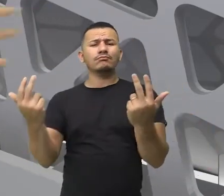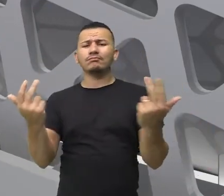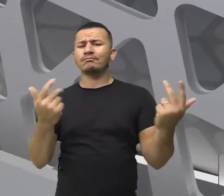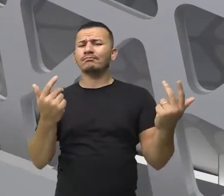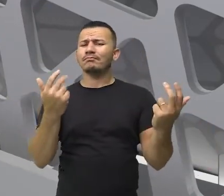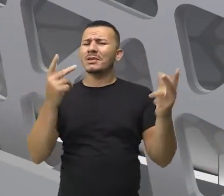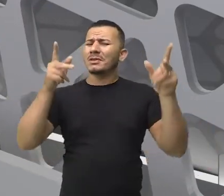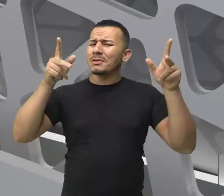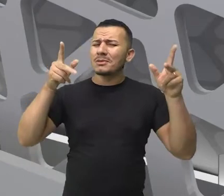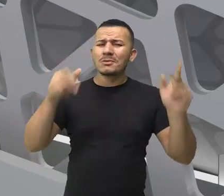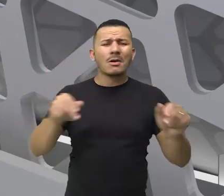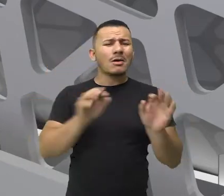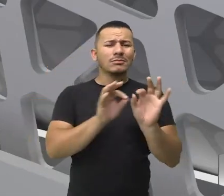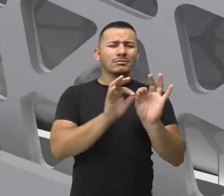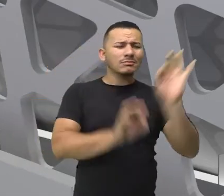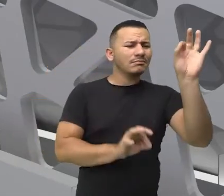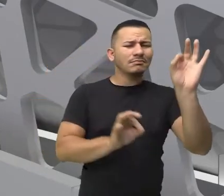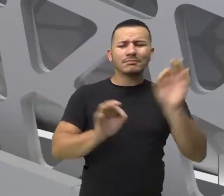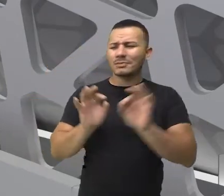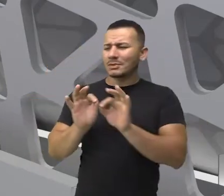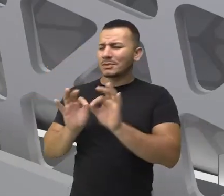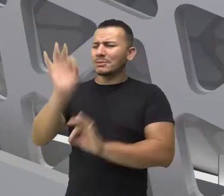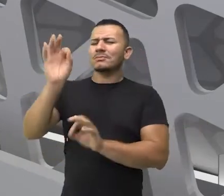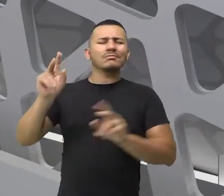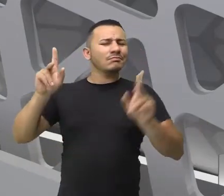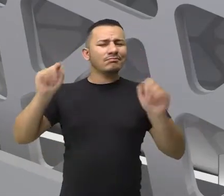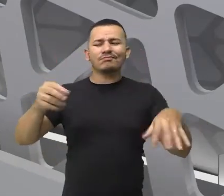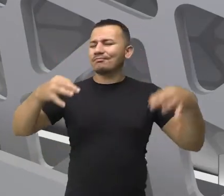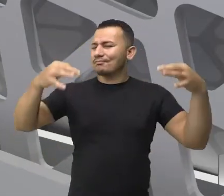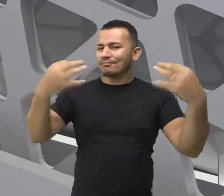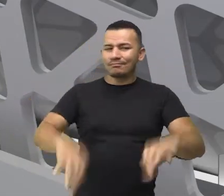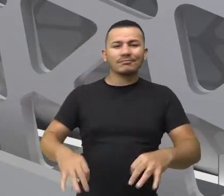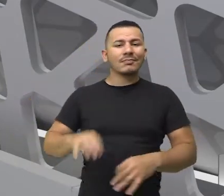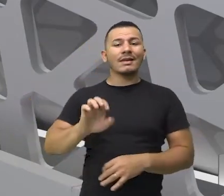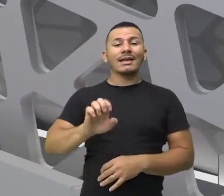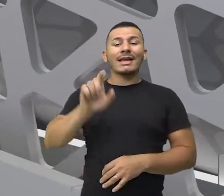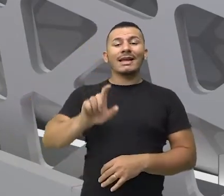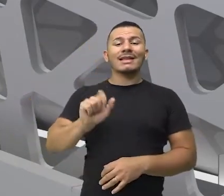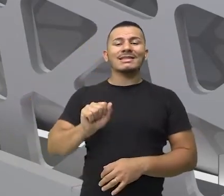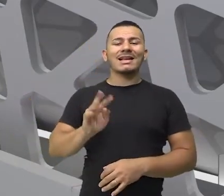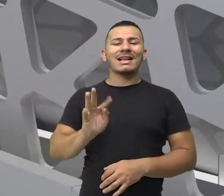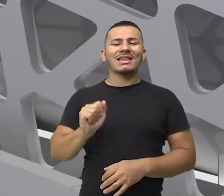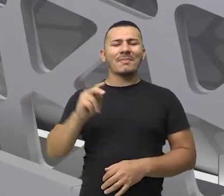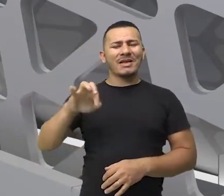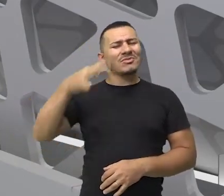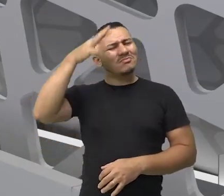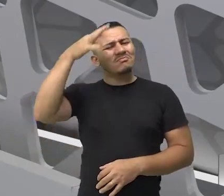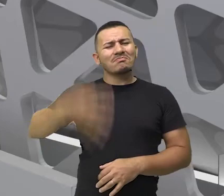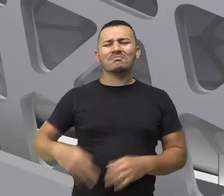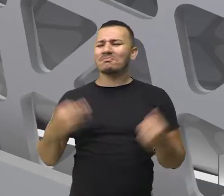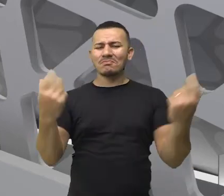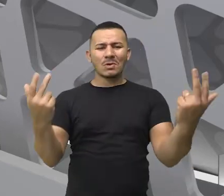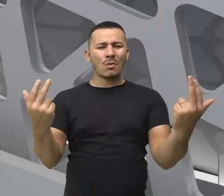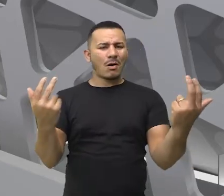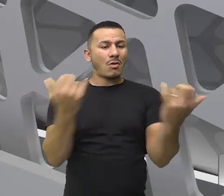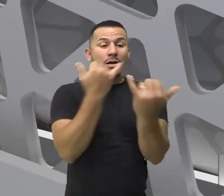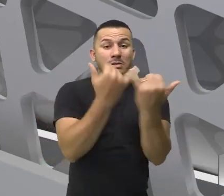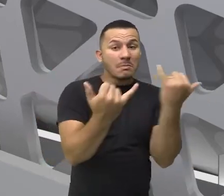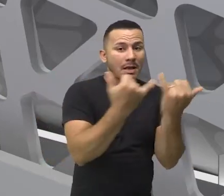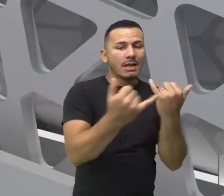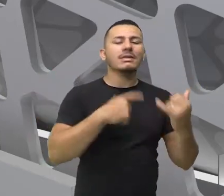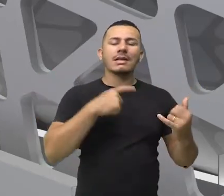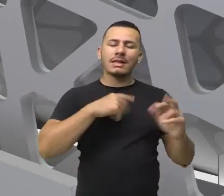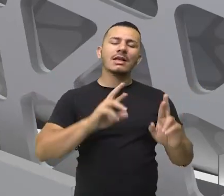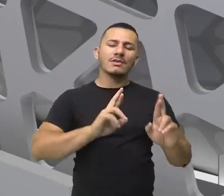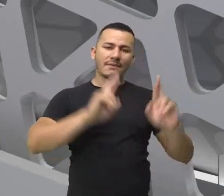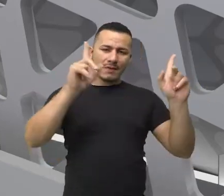muito igual, do mesmo tamanho, você diz, isso aqui é exatamente igual. Ou seja, nós não dizemos que é semelhante. A nossa semelhança vai